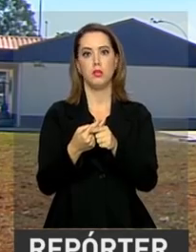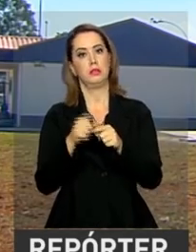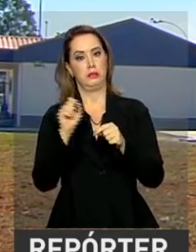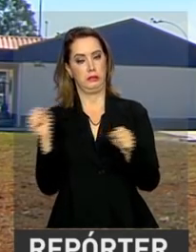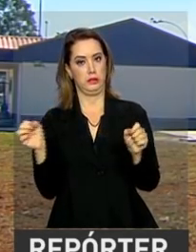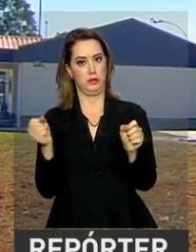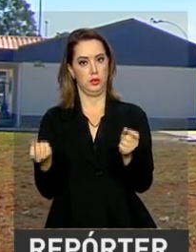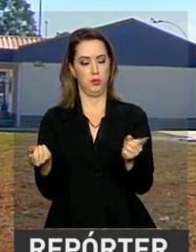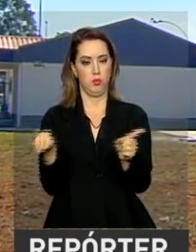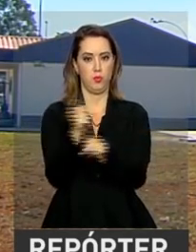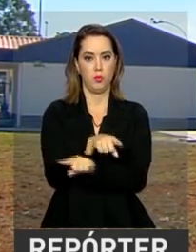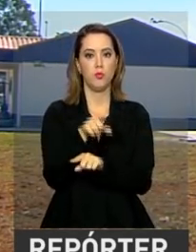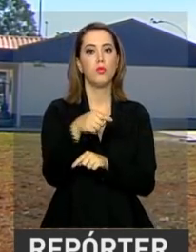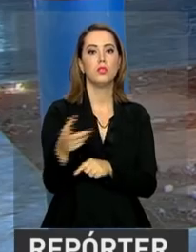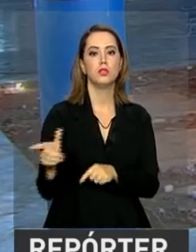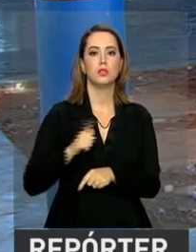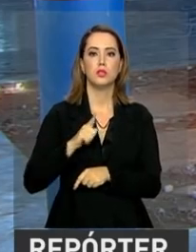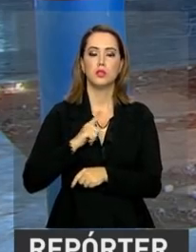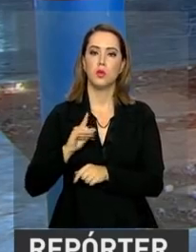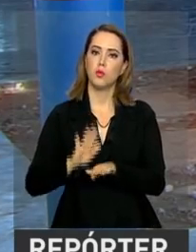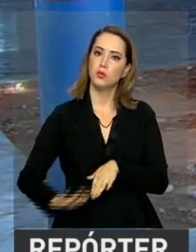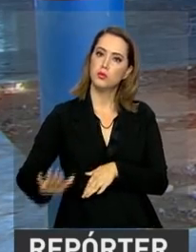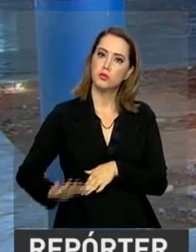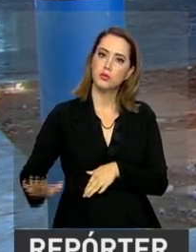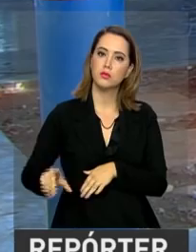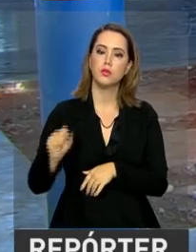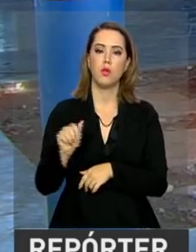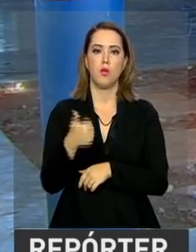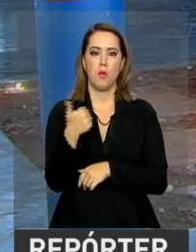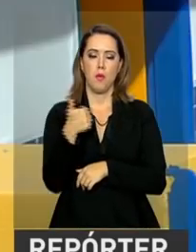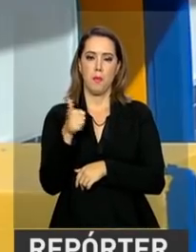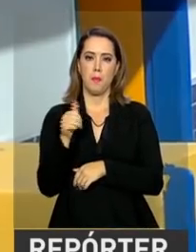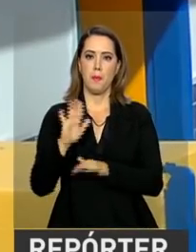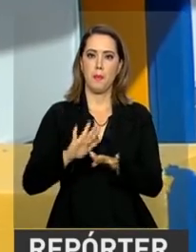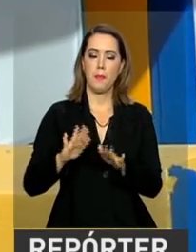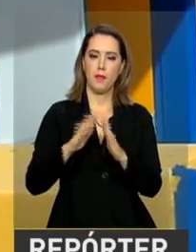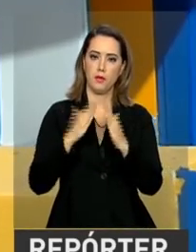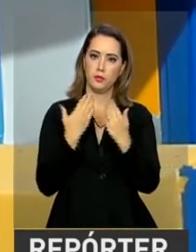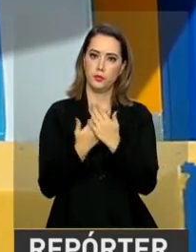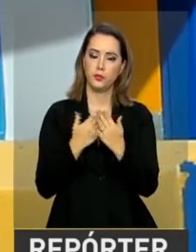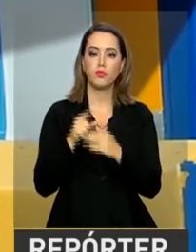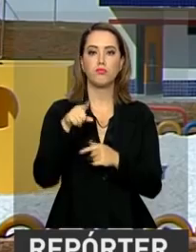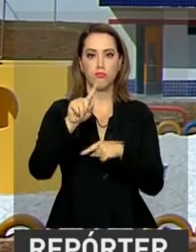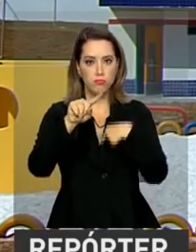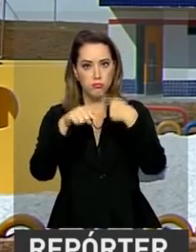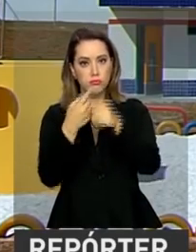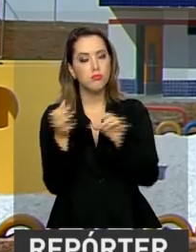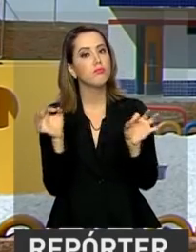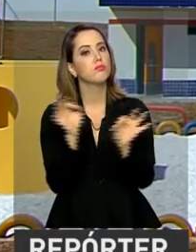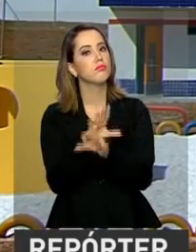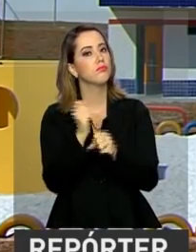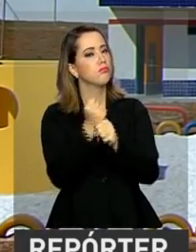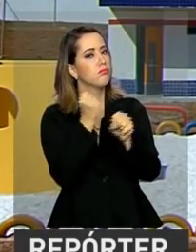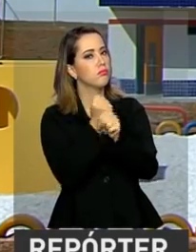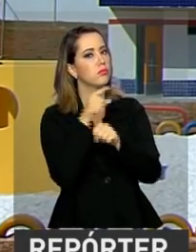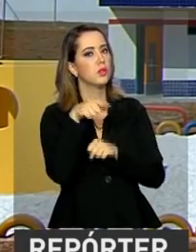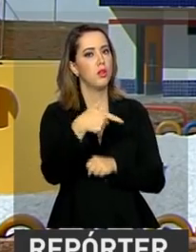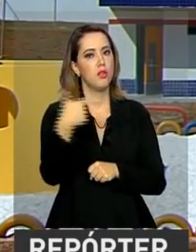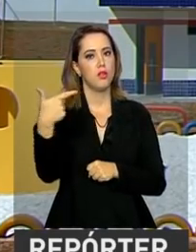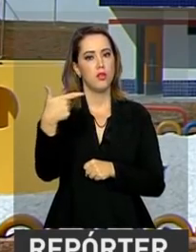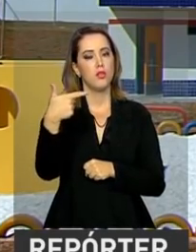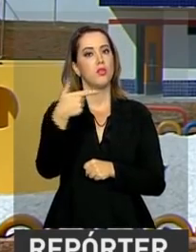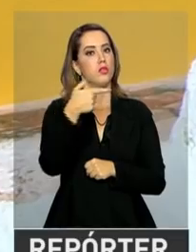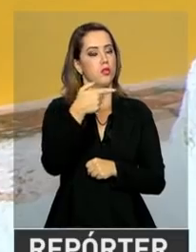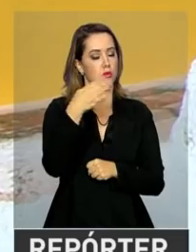crianças neste Centro de educação da primeira infância no Distrito Federal. Quando estiver pronta, a creche vai atender